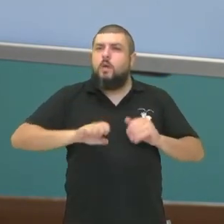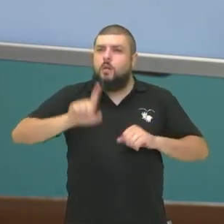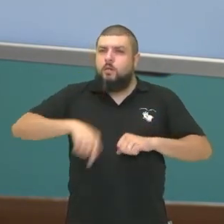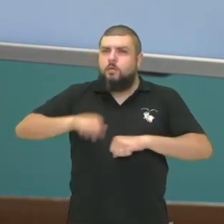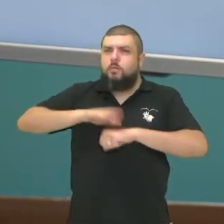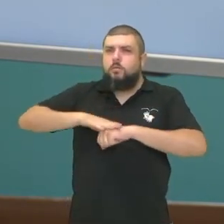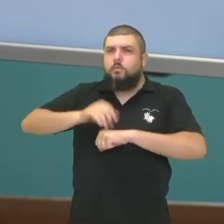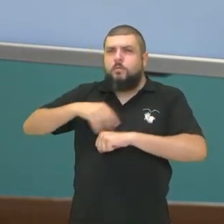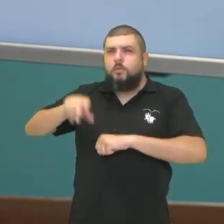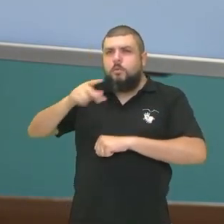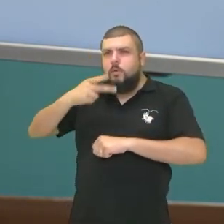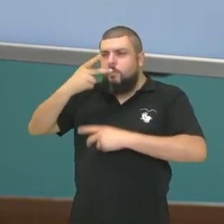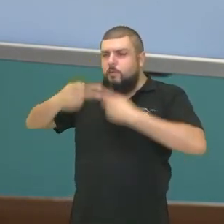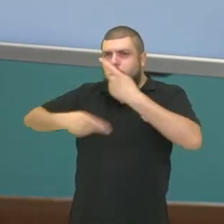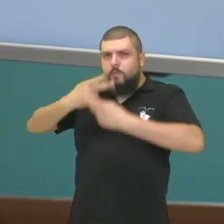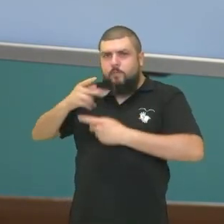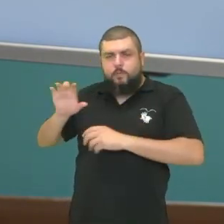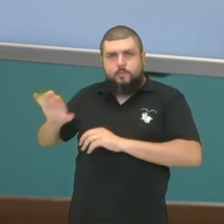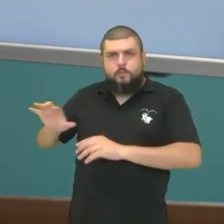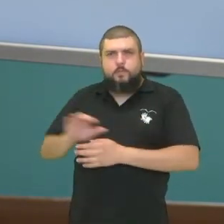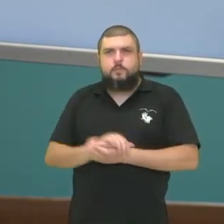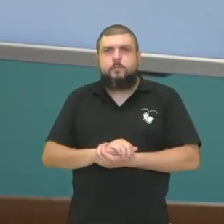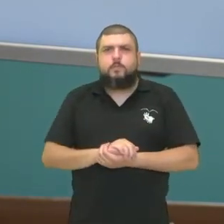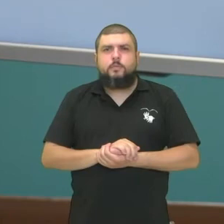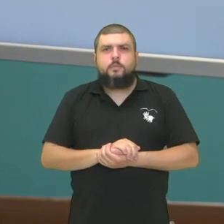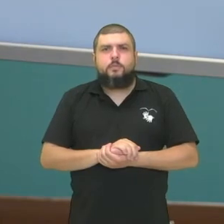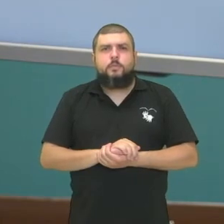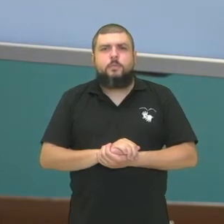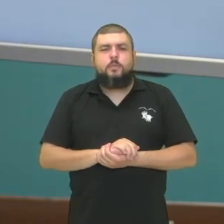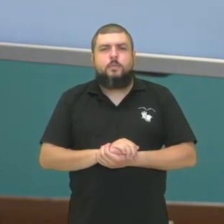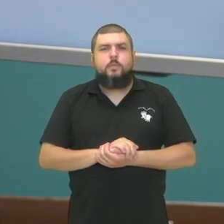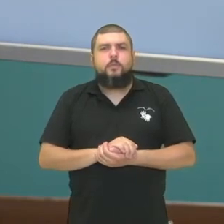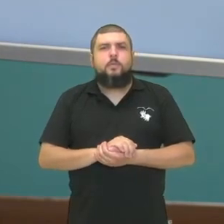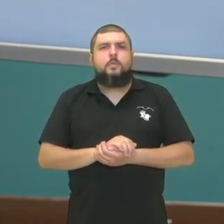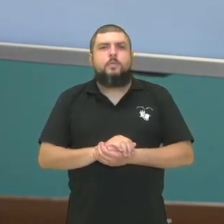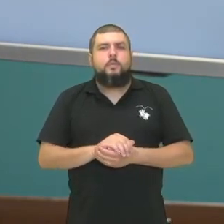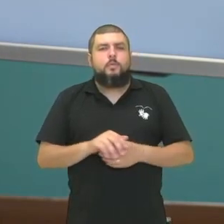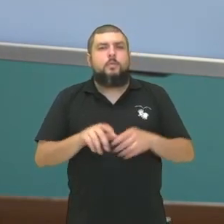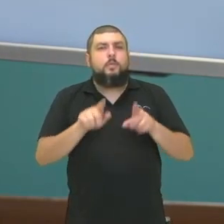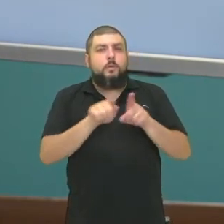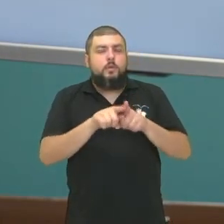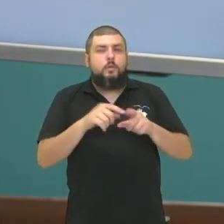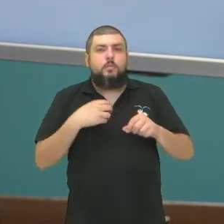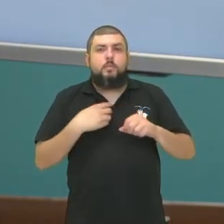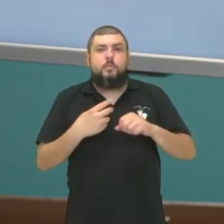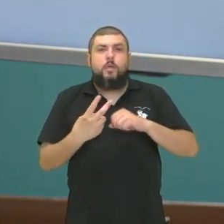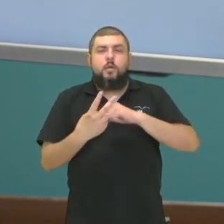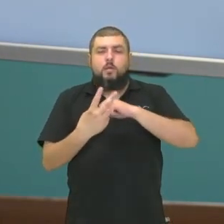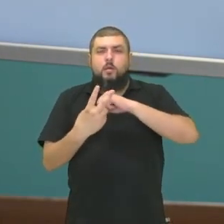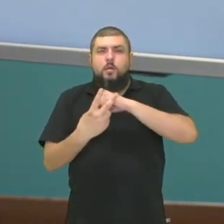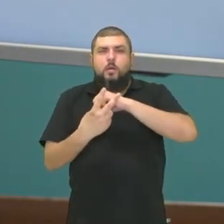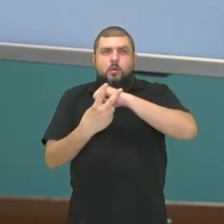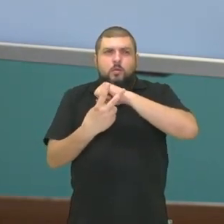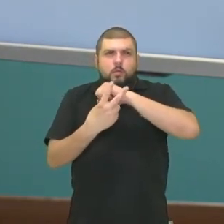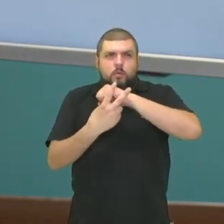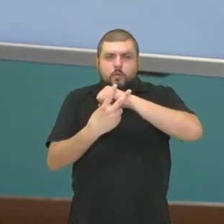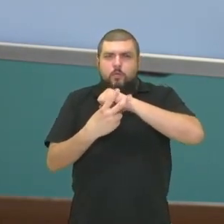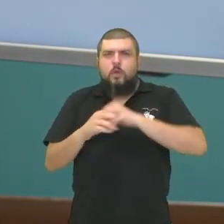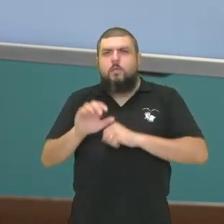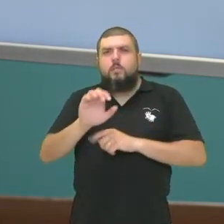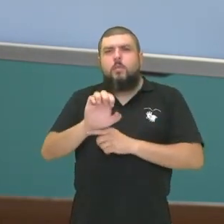está falando aquilo. Ainda, nós temos, por exemplo, o verbo explica, que é um verbo dicende, que faz